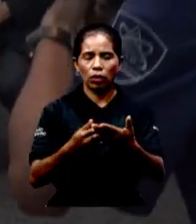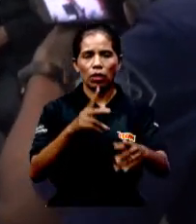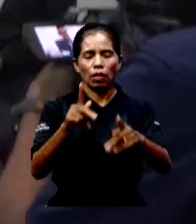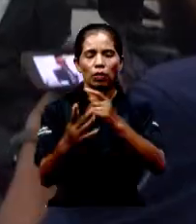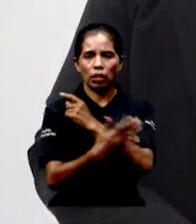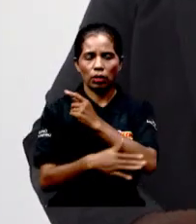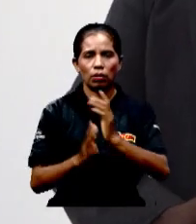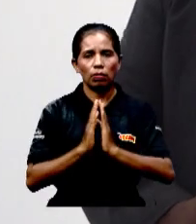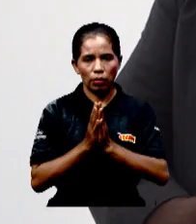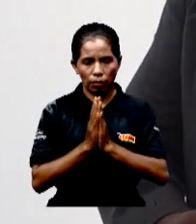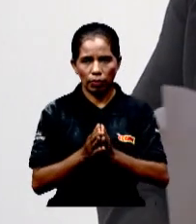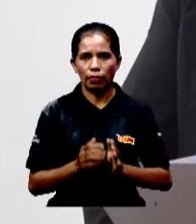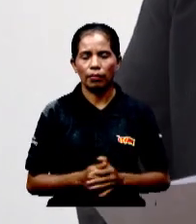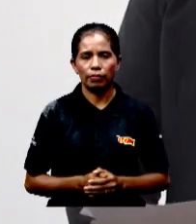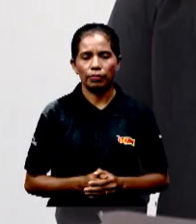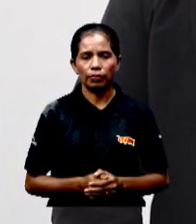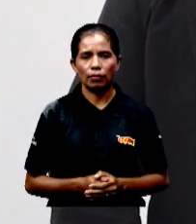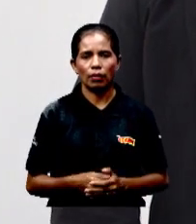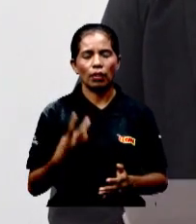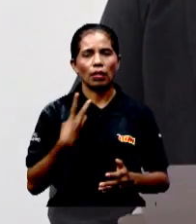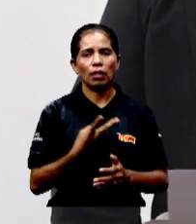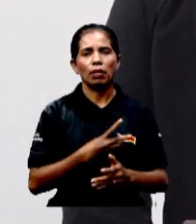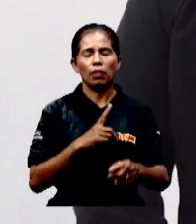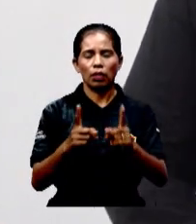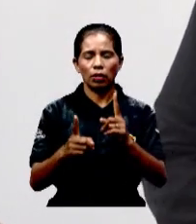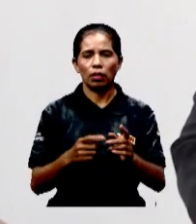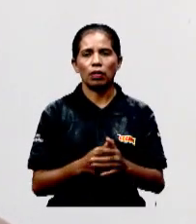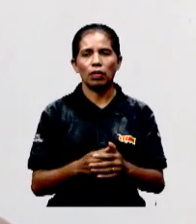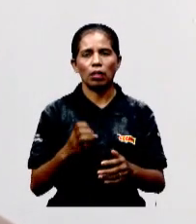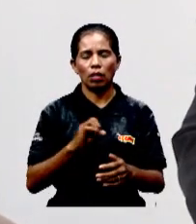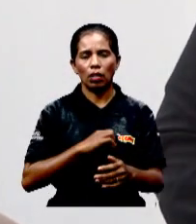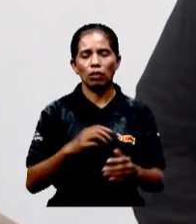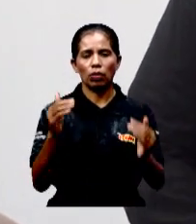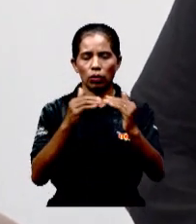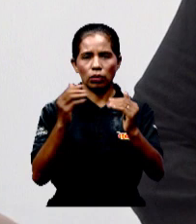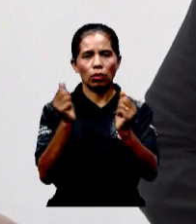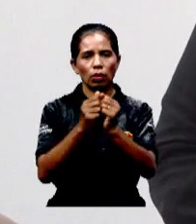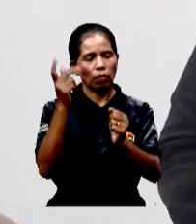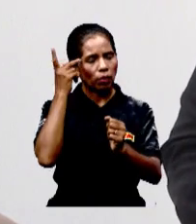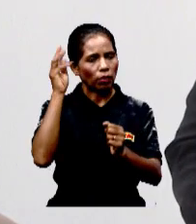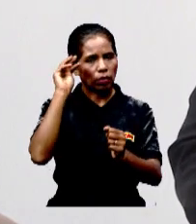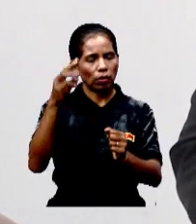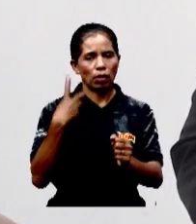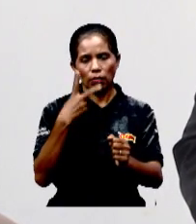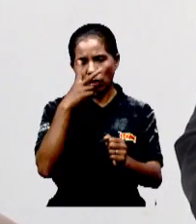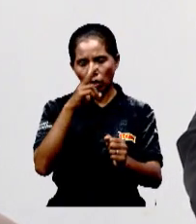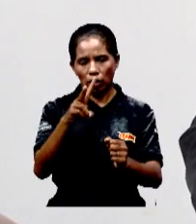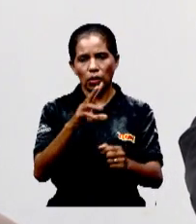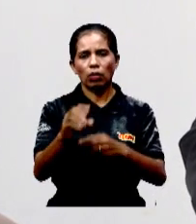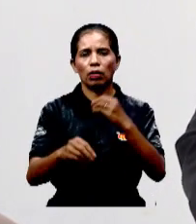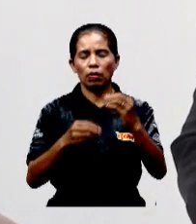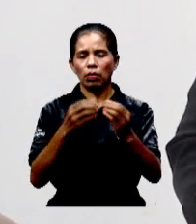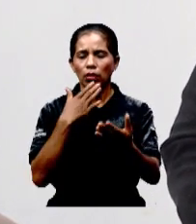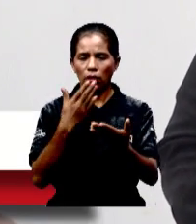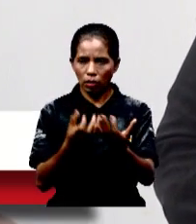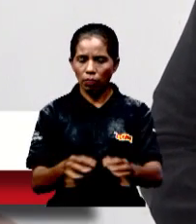Myanmar. We talked about a lot of different things. Yeah, how encontro o primeiro-ministro, encontro a minha colega com o assunto de Kira, que é dia